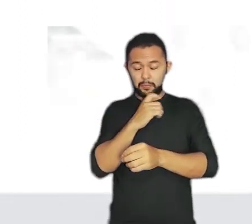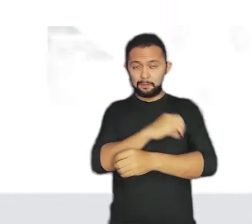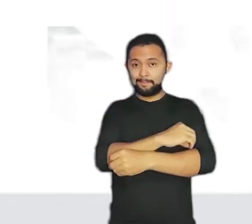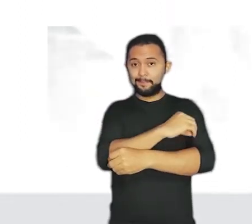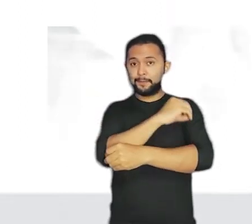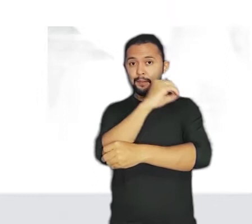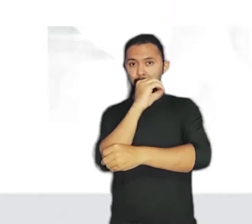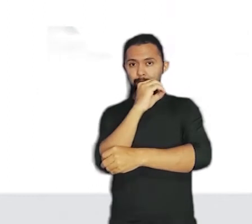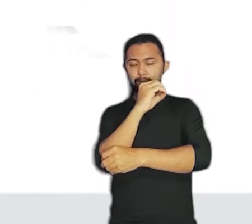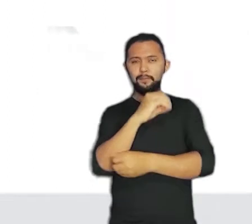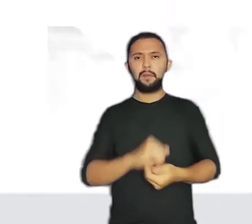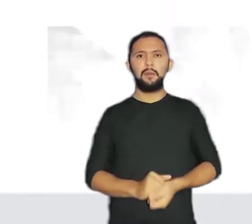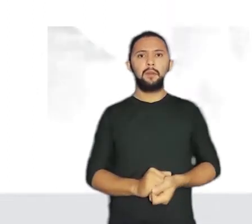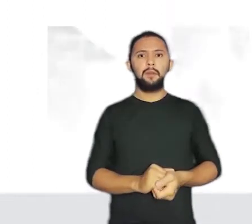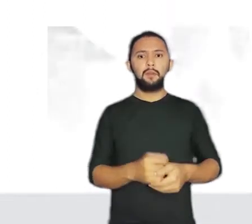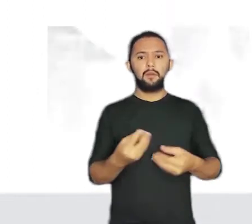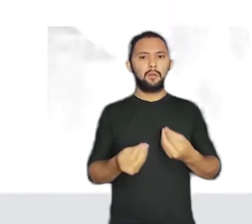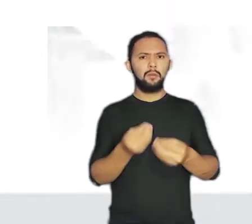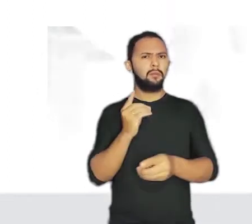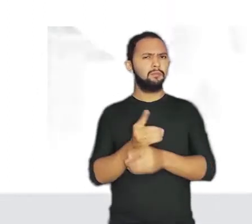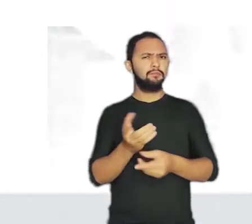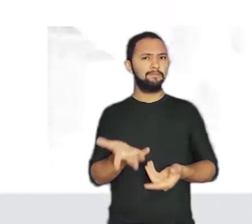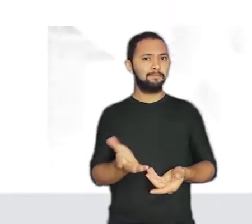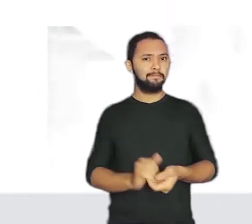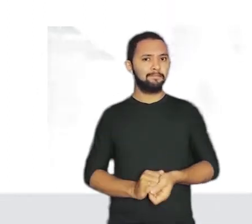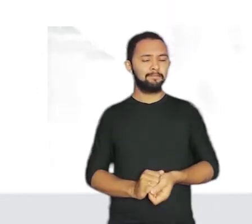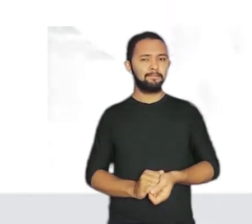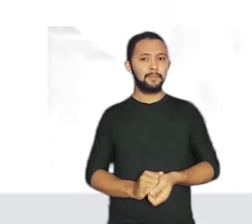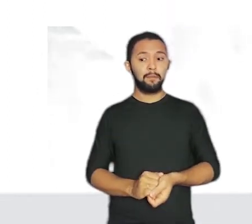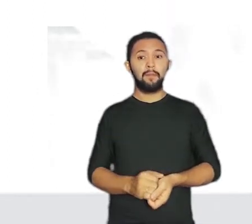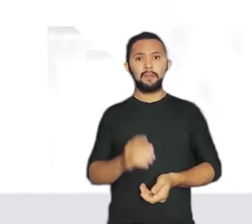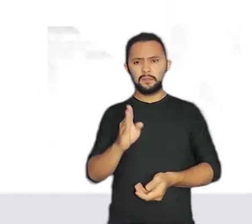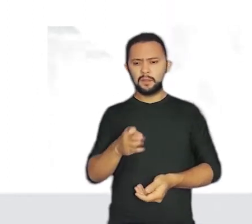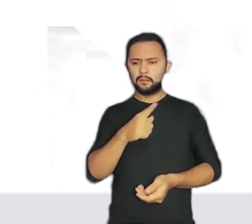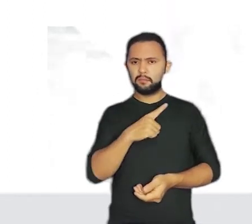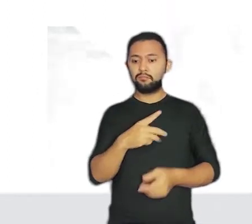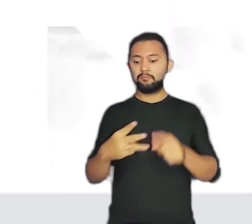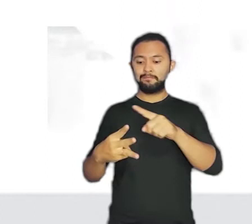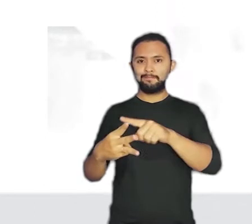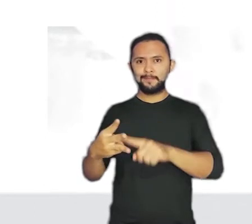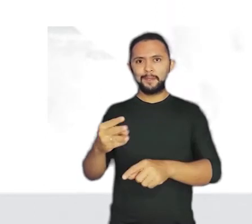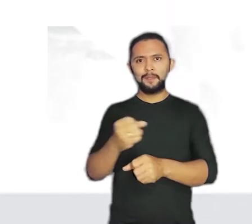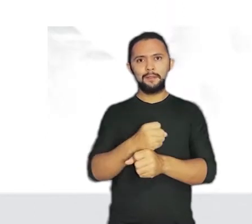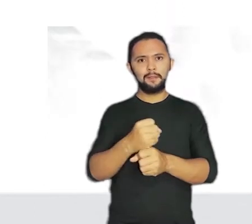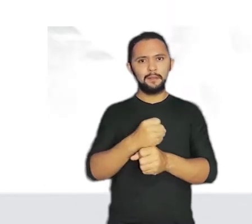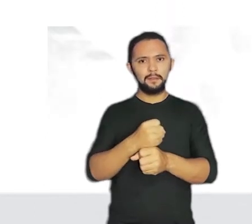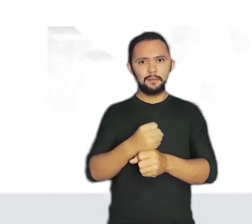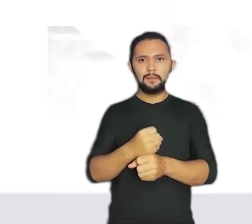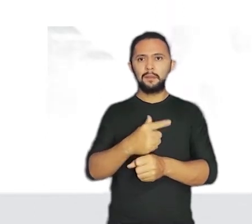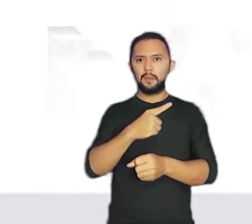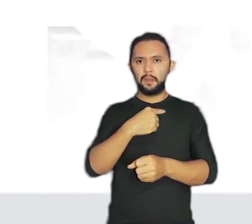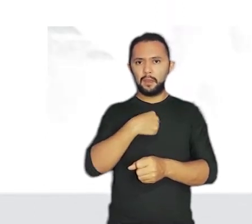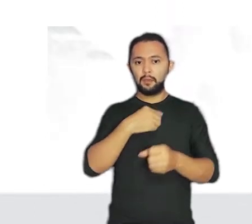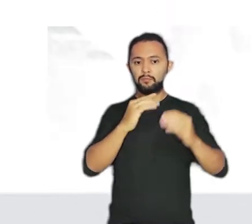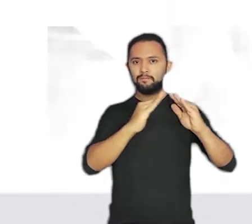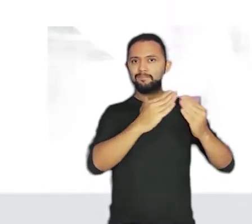como identificar o sujeito. Faz 3 anos que estudo nesta escola. Faz 3 anos, né? Indicando um tempo aí que já passou.